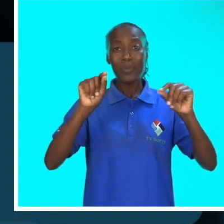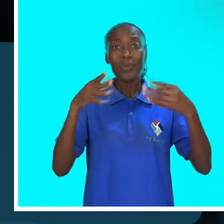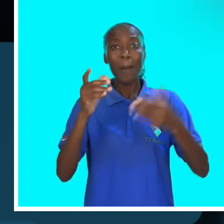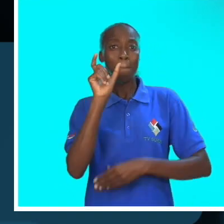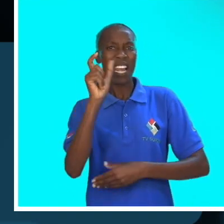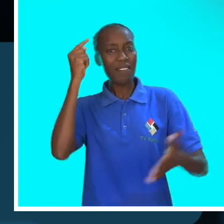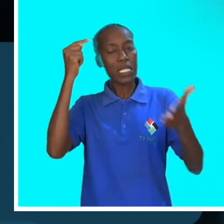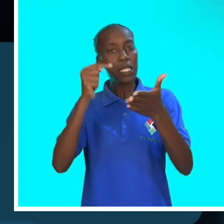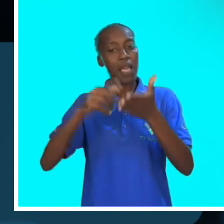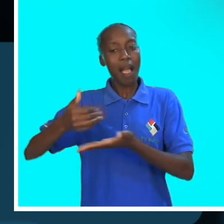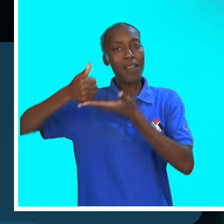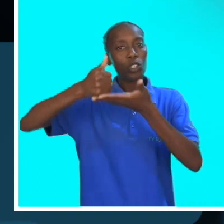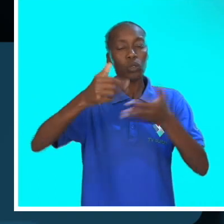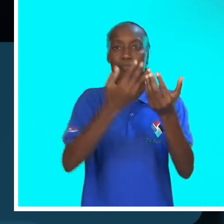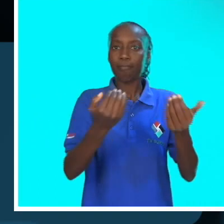Na África do Sul,